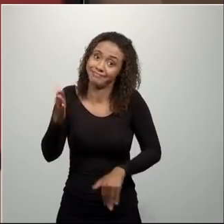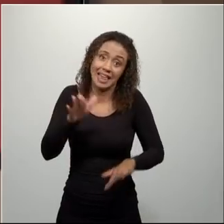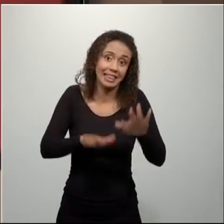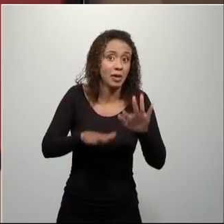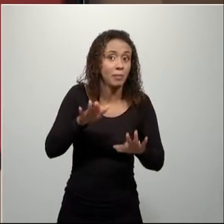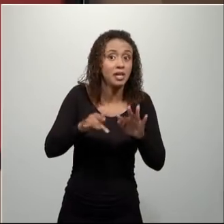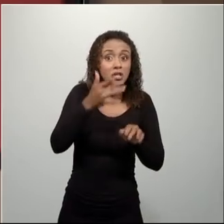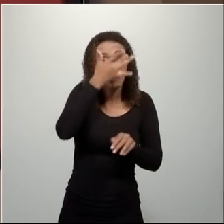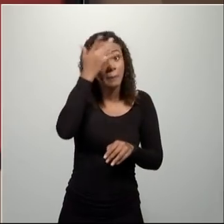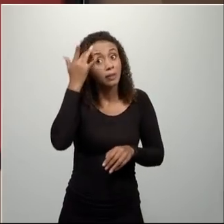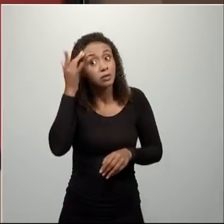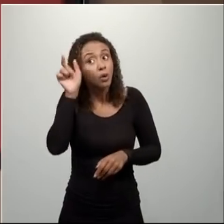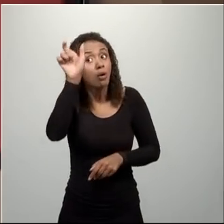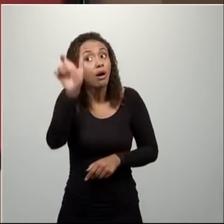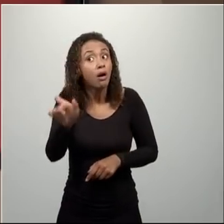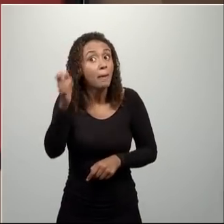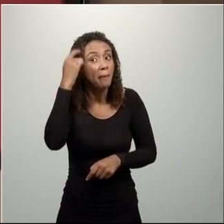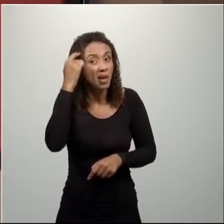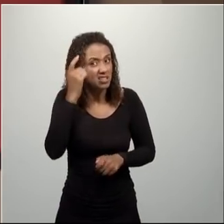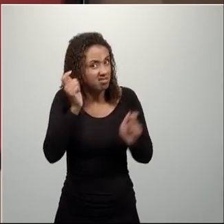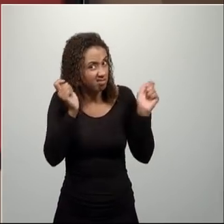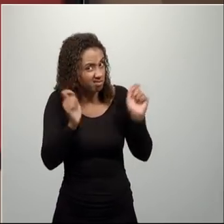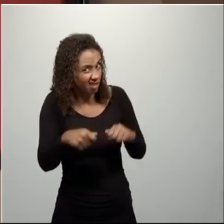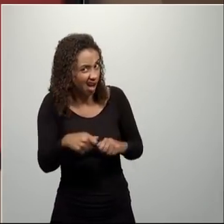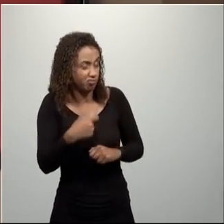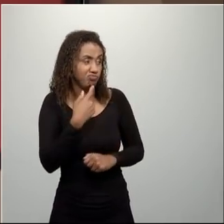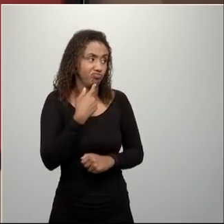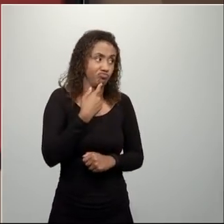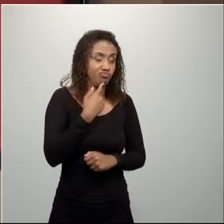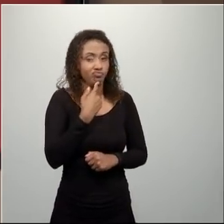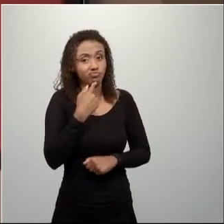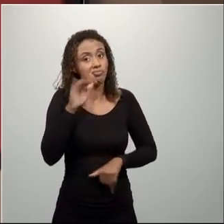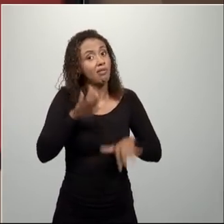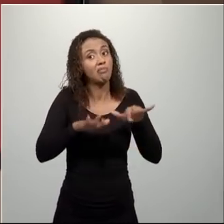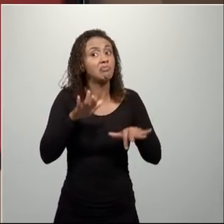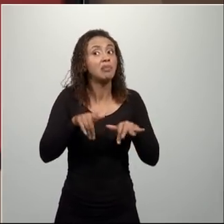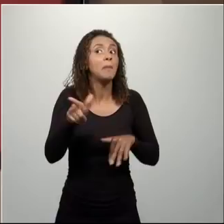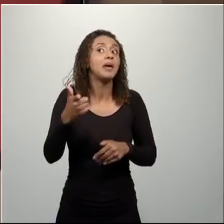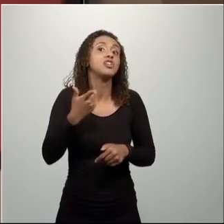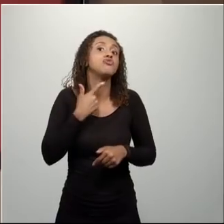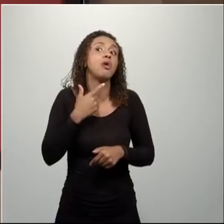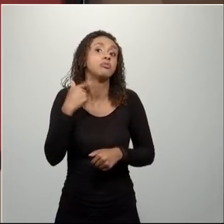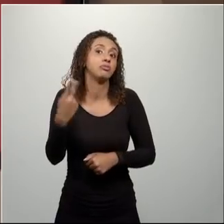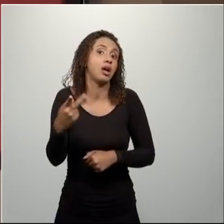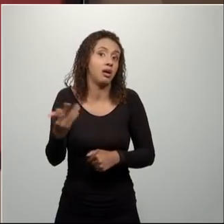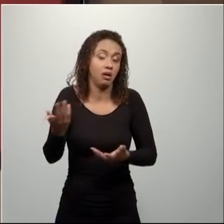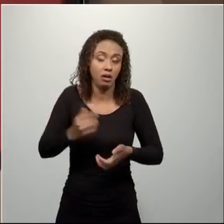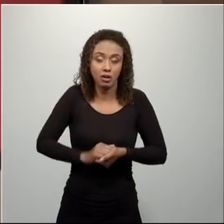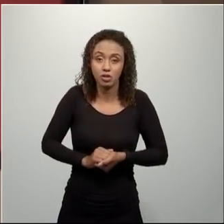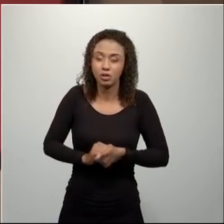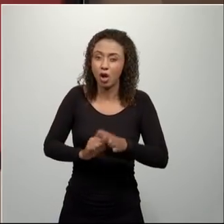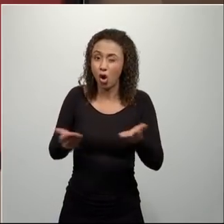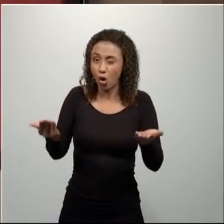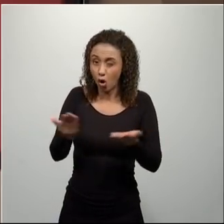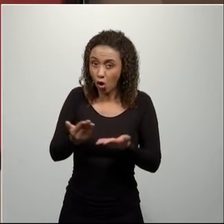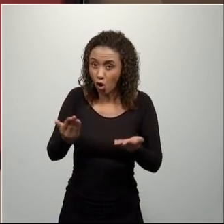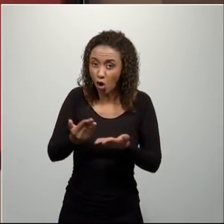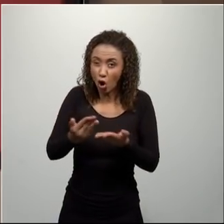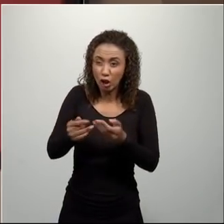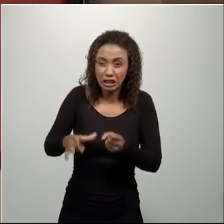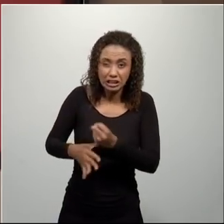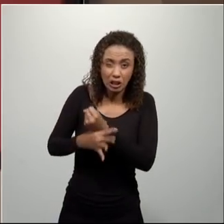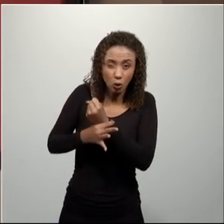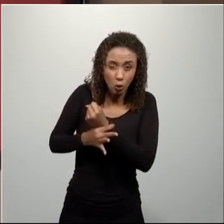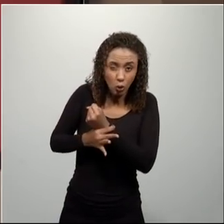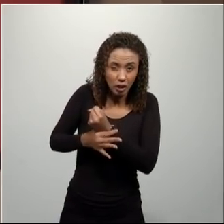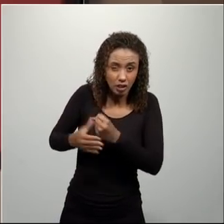acha que aquilo vale né talvez demanda e procura ou algo do gênero hoje mais perto de lastro que o bitcoin